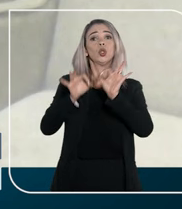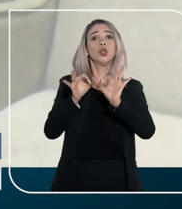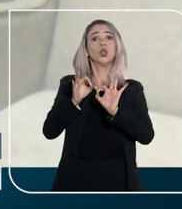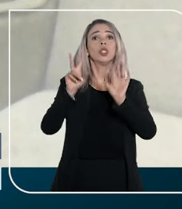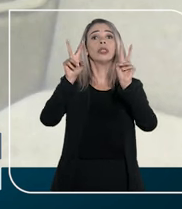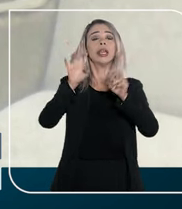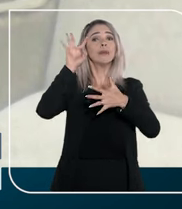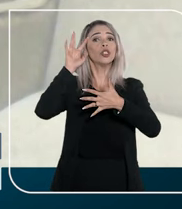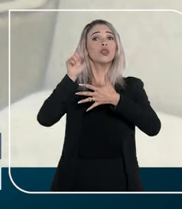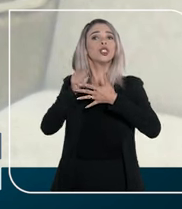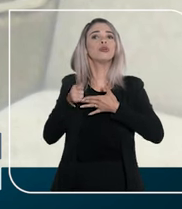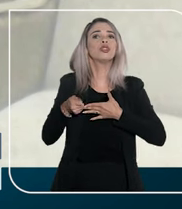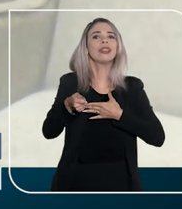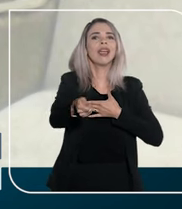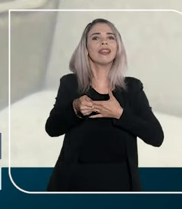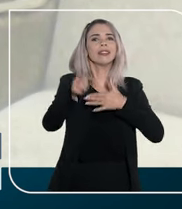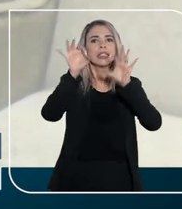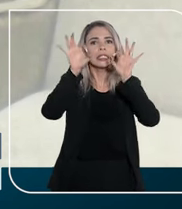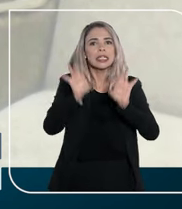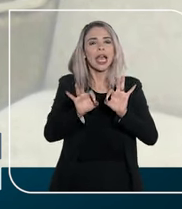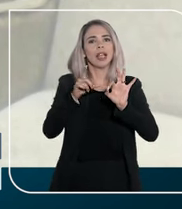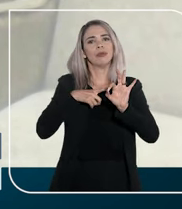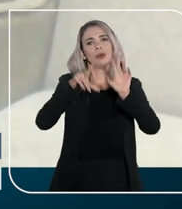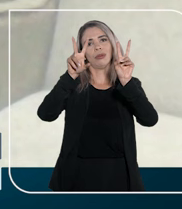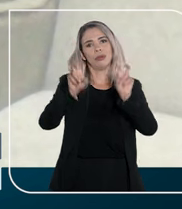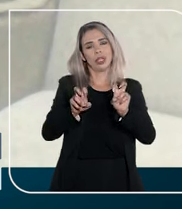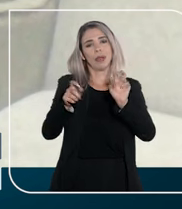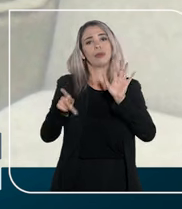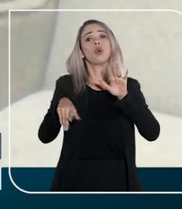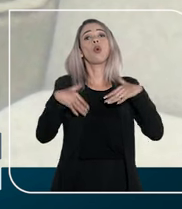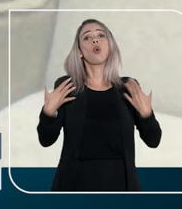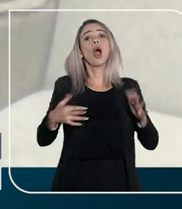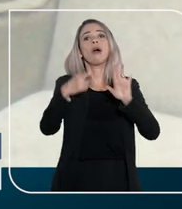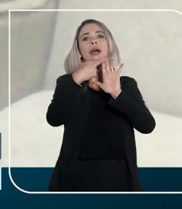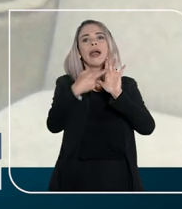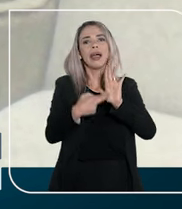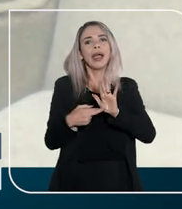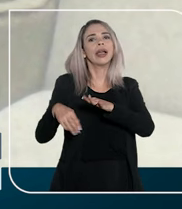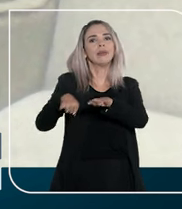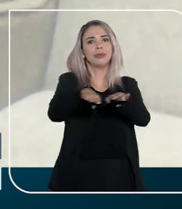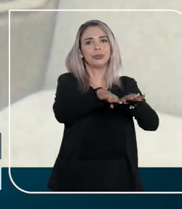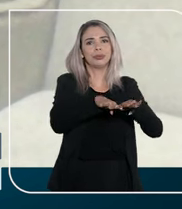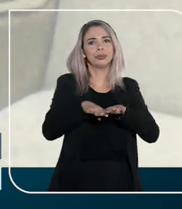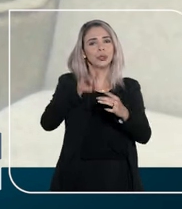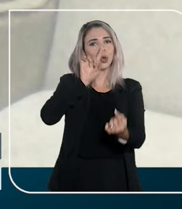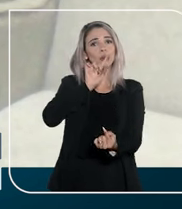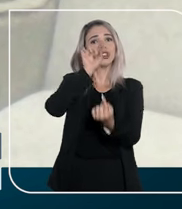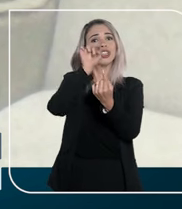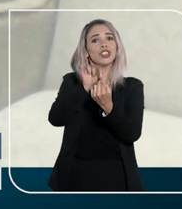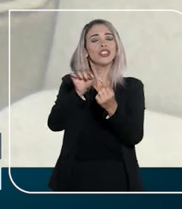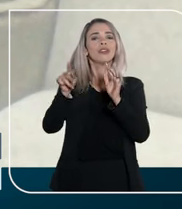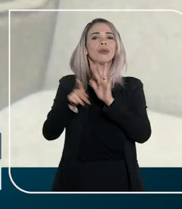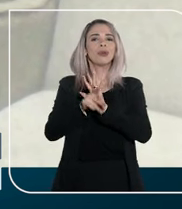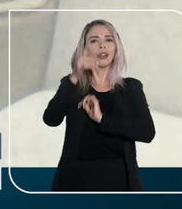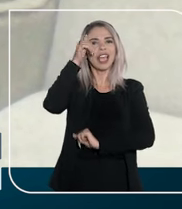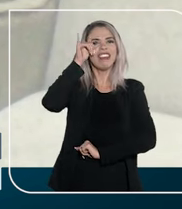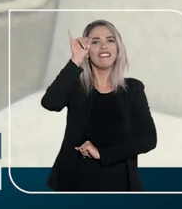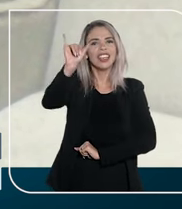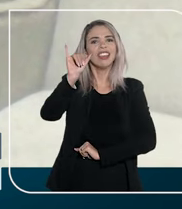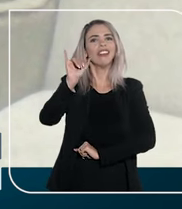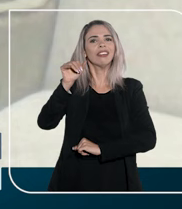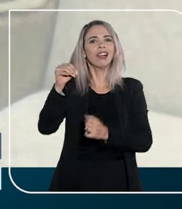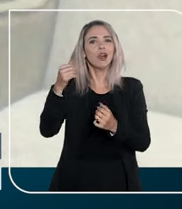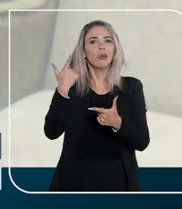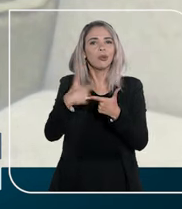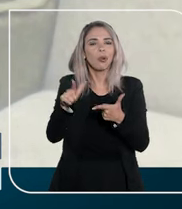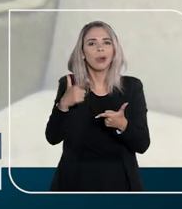jurisprudência firme, sólida a esse respeito, de normas que sejam cada vez mais objetivas para evitar casuísmos